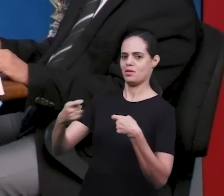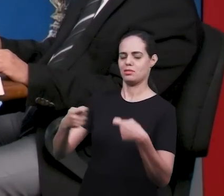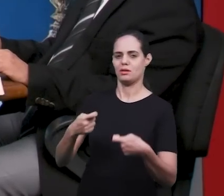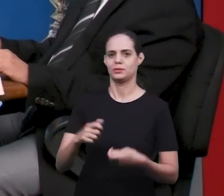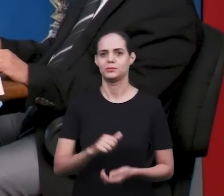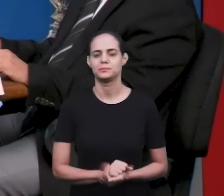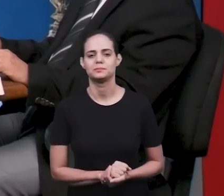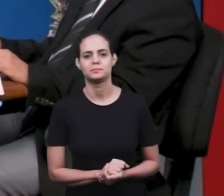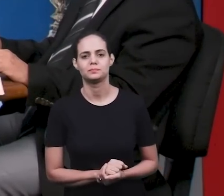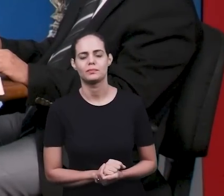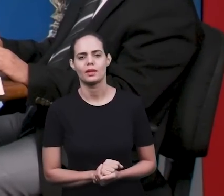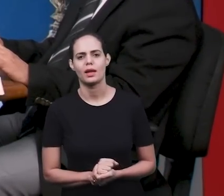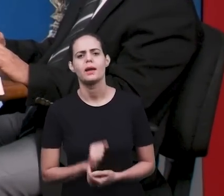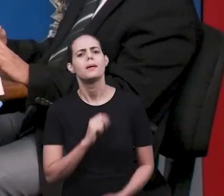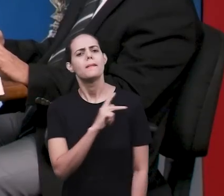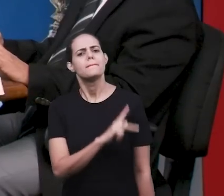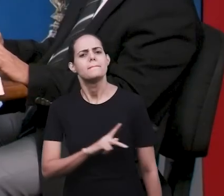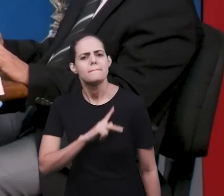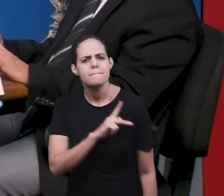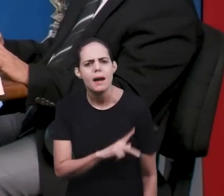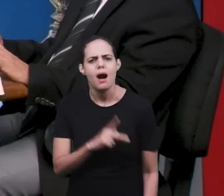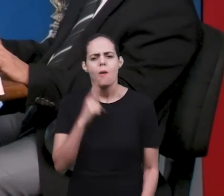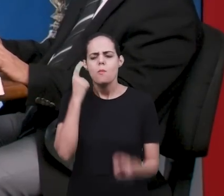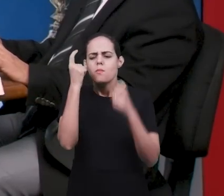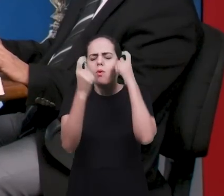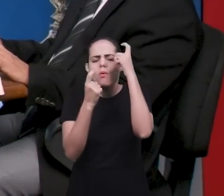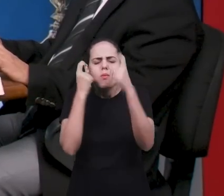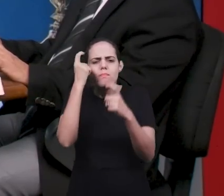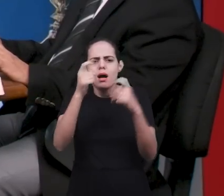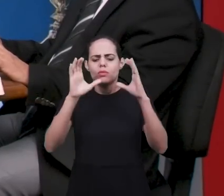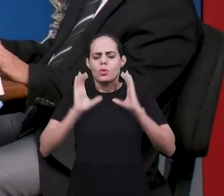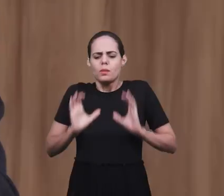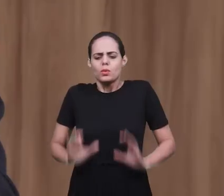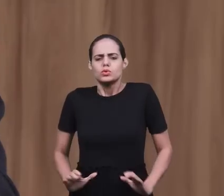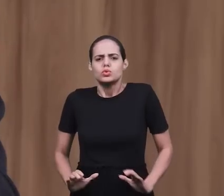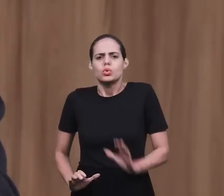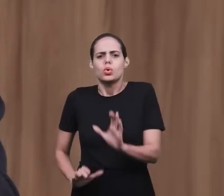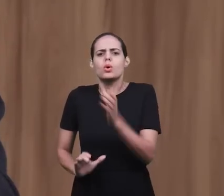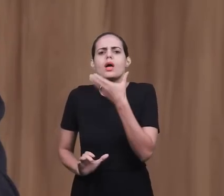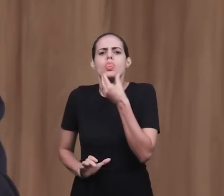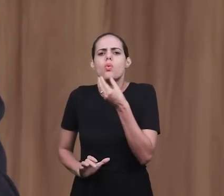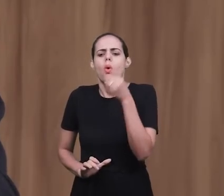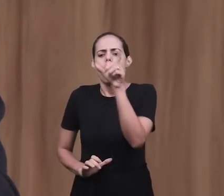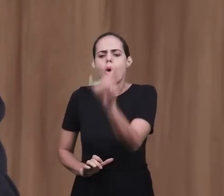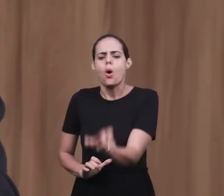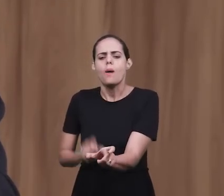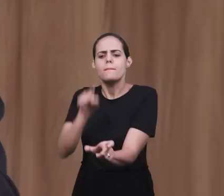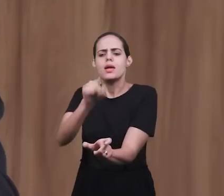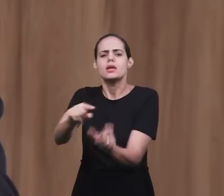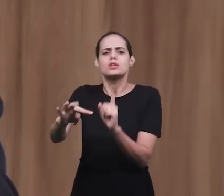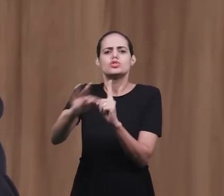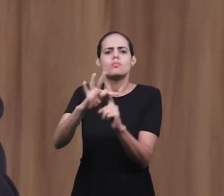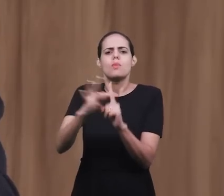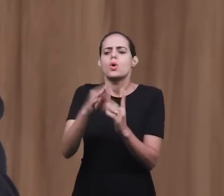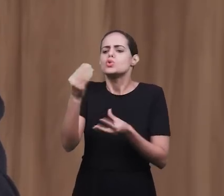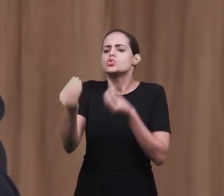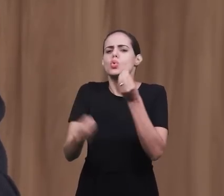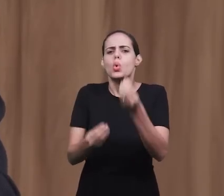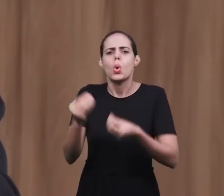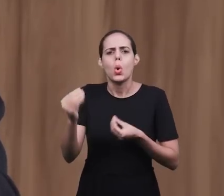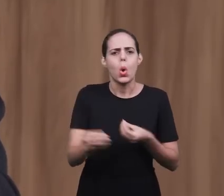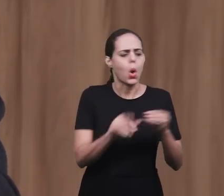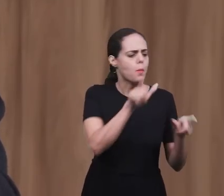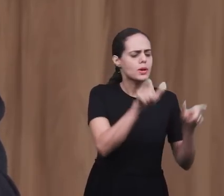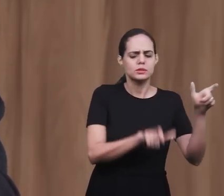muito preocupado com a questão da postura de Timóteo como pastor, né? Isso. Como ele deveria ser visto